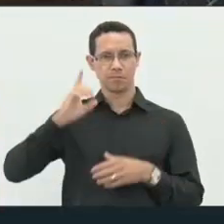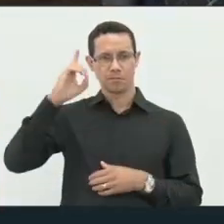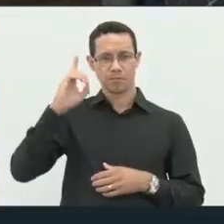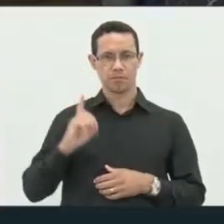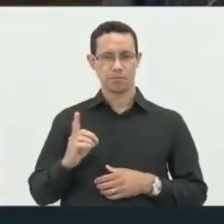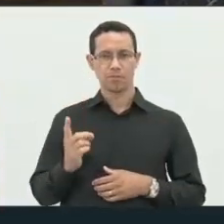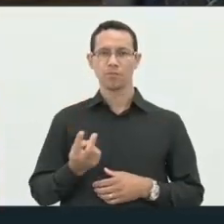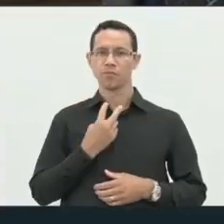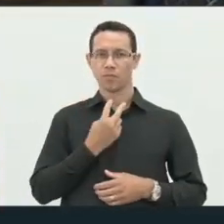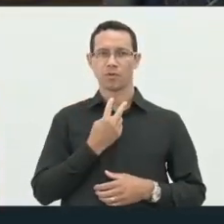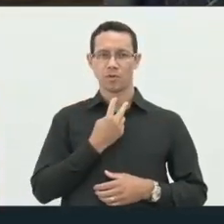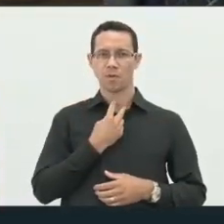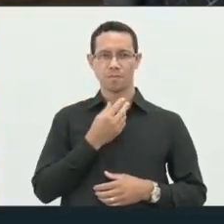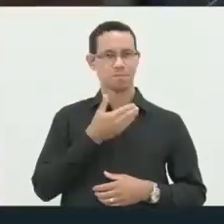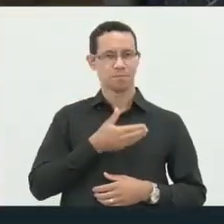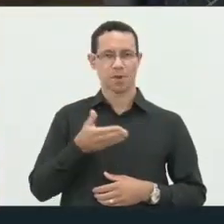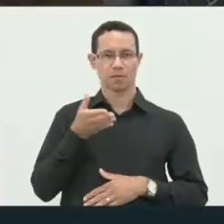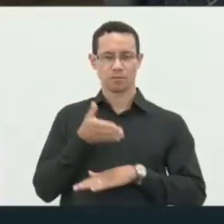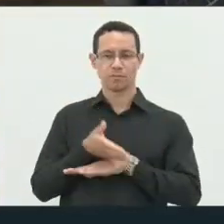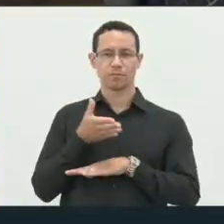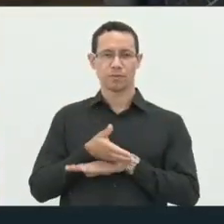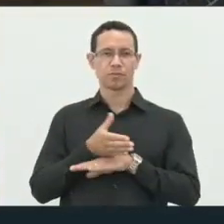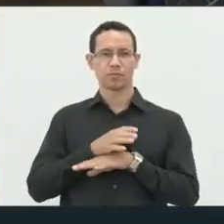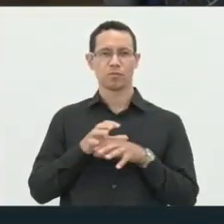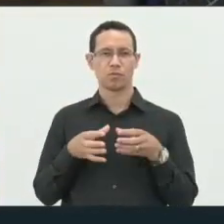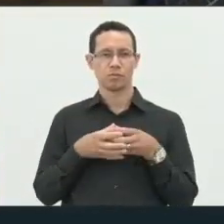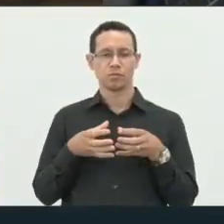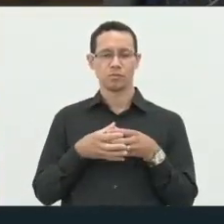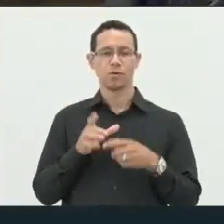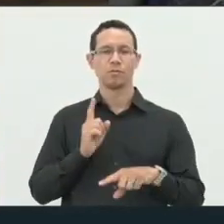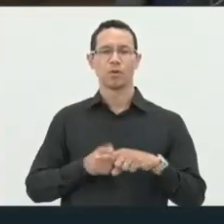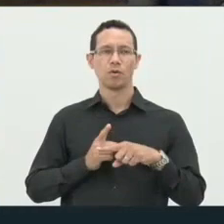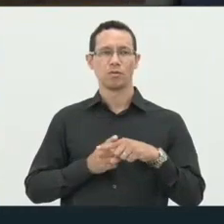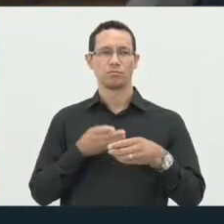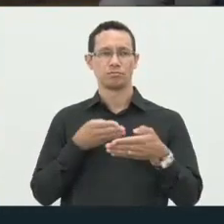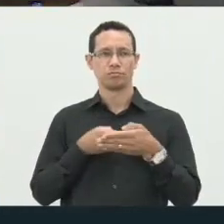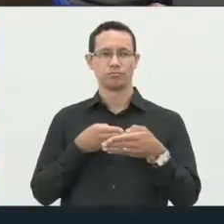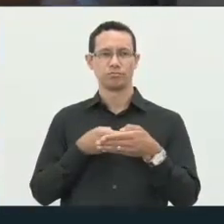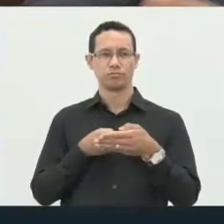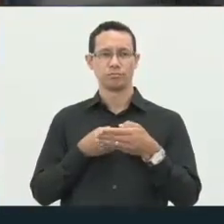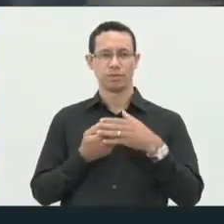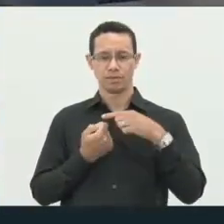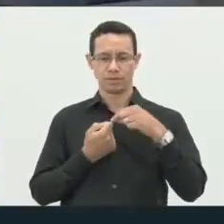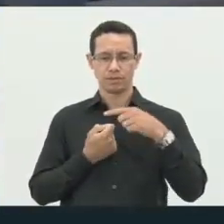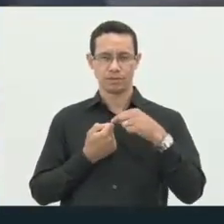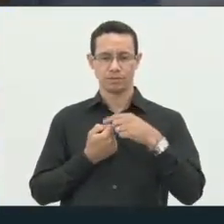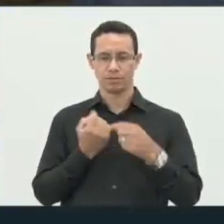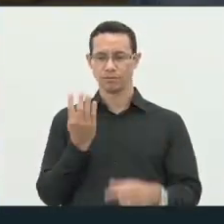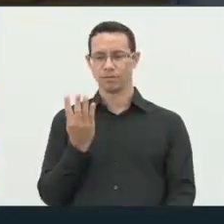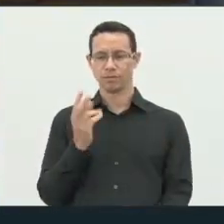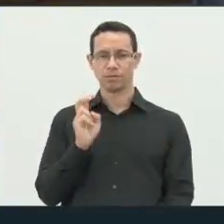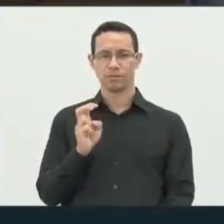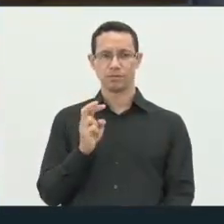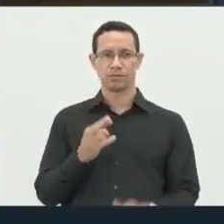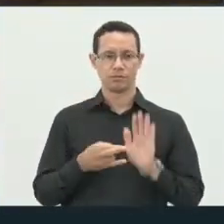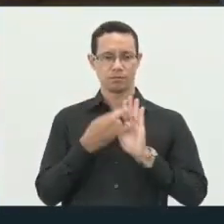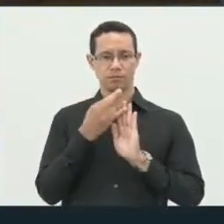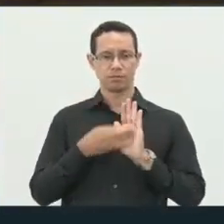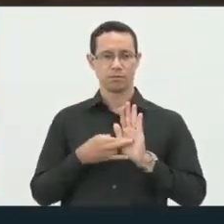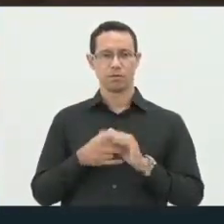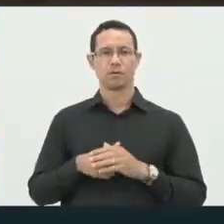poderão participar dessa comissão pois estão impedido pelo Artigo 45 do Regimento Interno